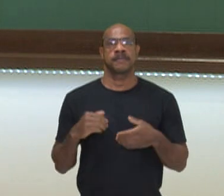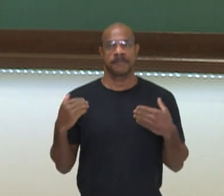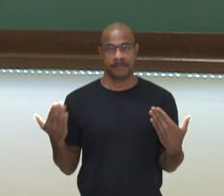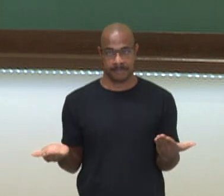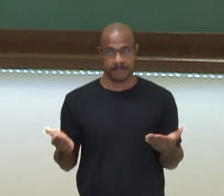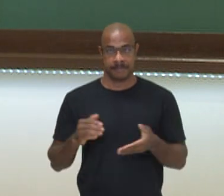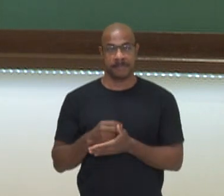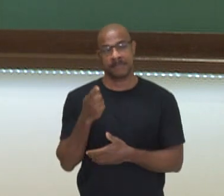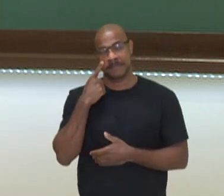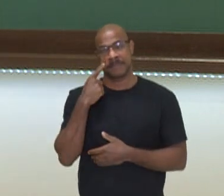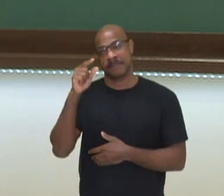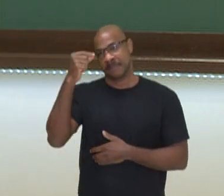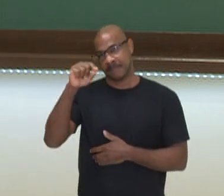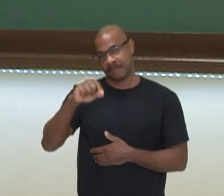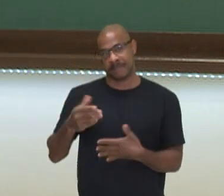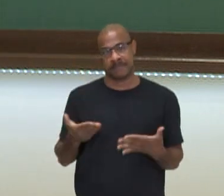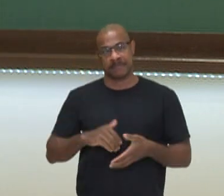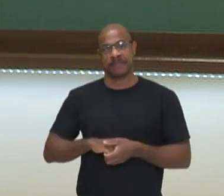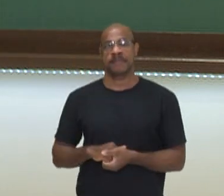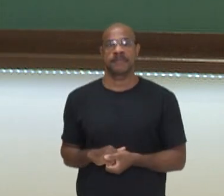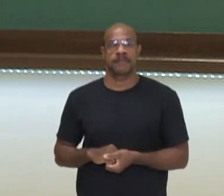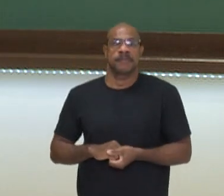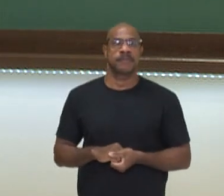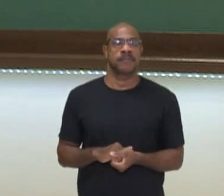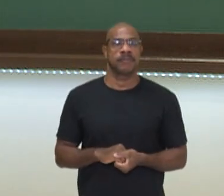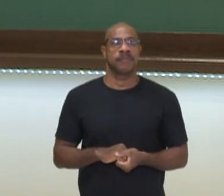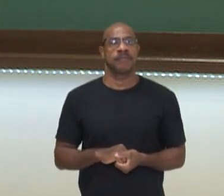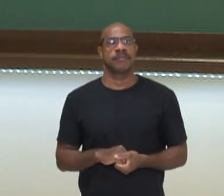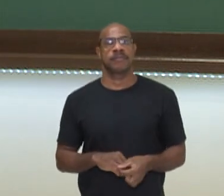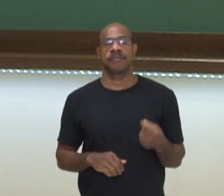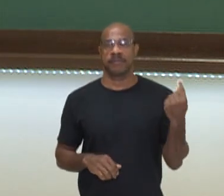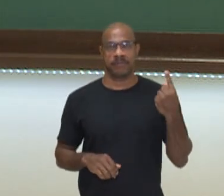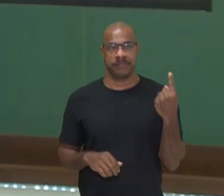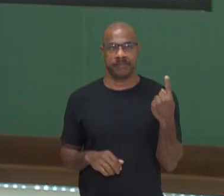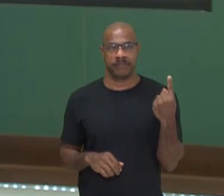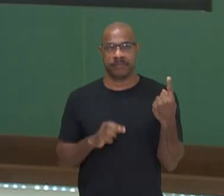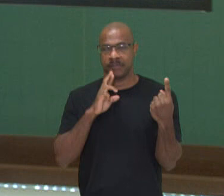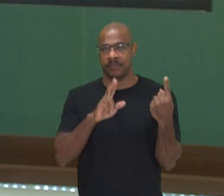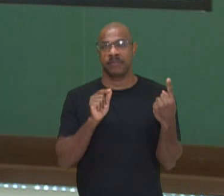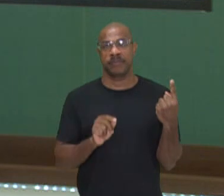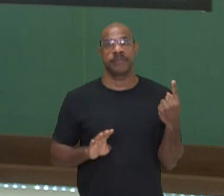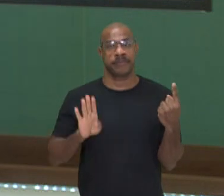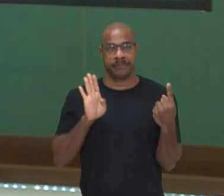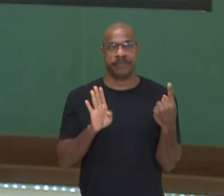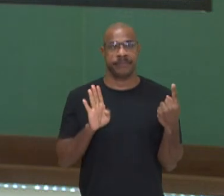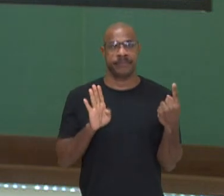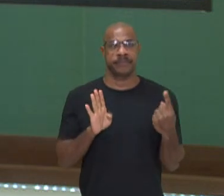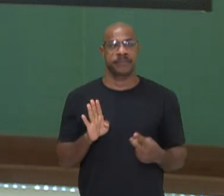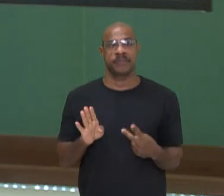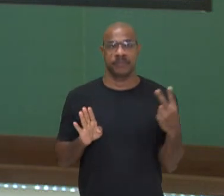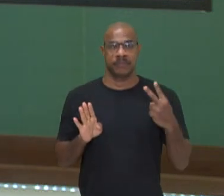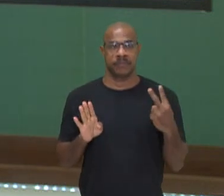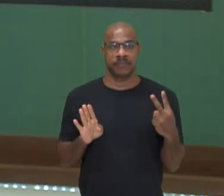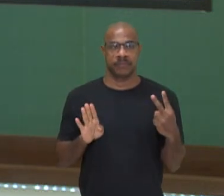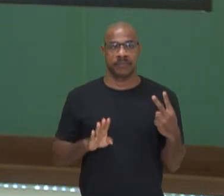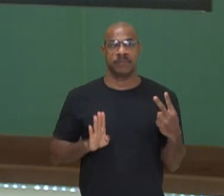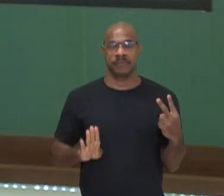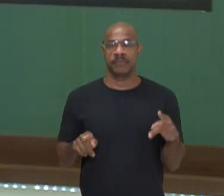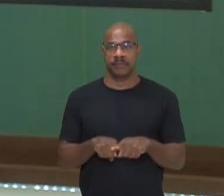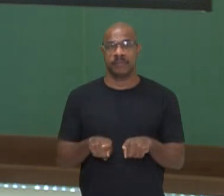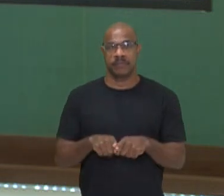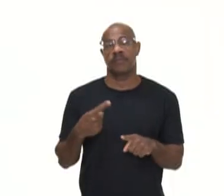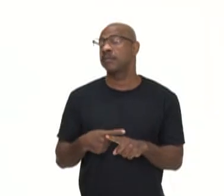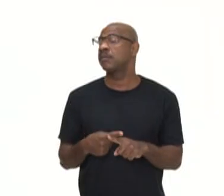Vamos então conferir aqui no nosso quiz. Bom, na número 1, a resposta certa é a B, e na número 2 é a B também. Vamos ver o